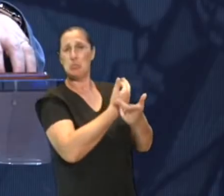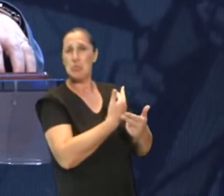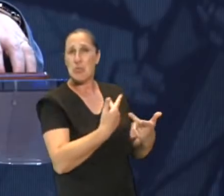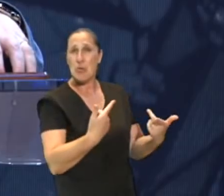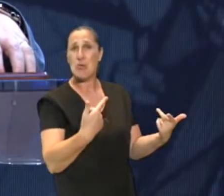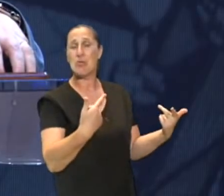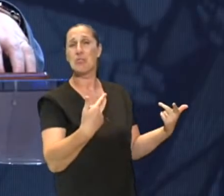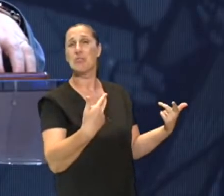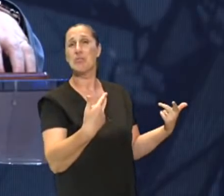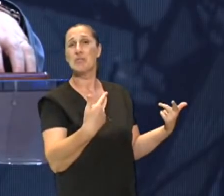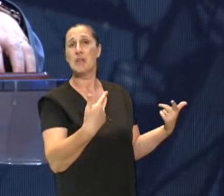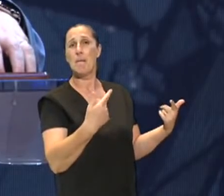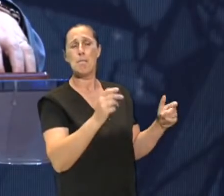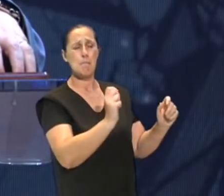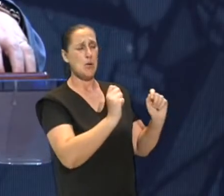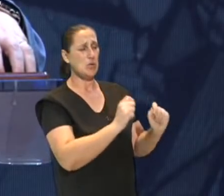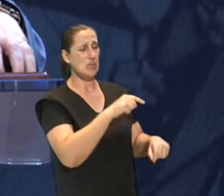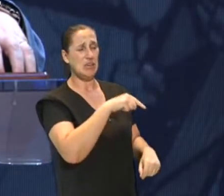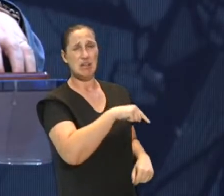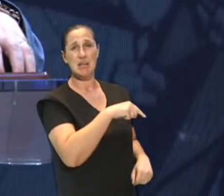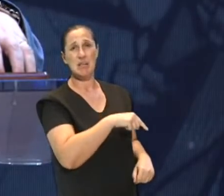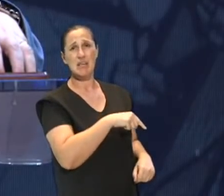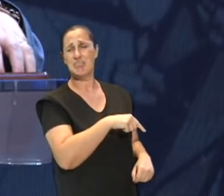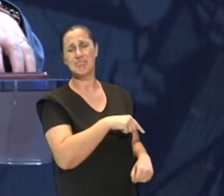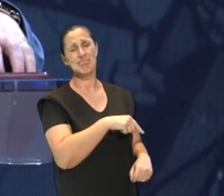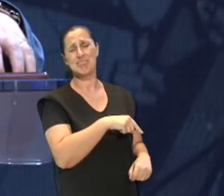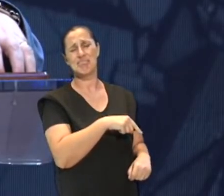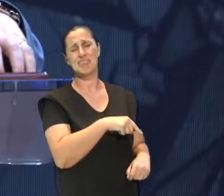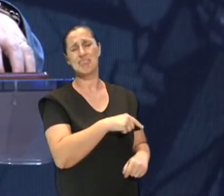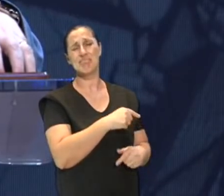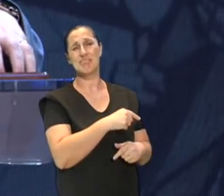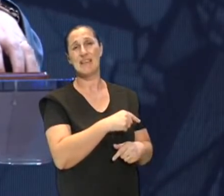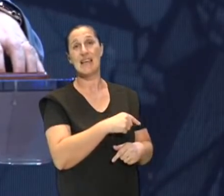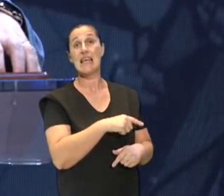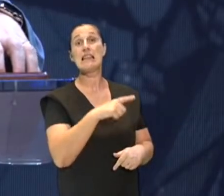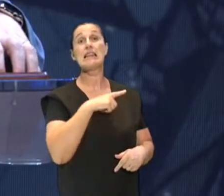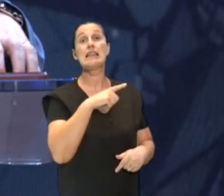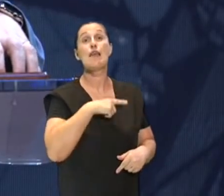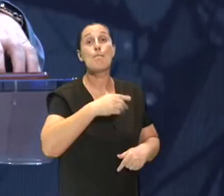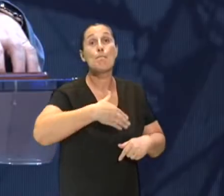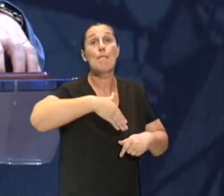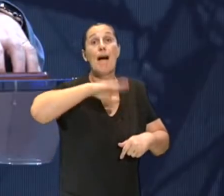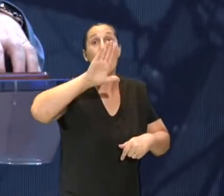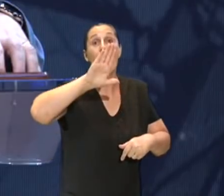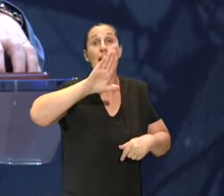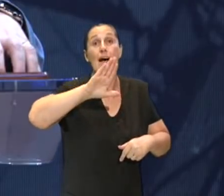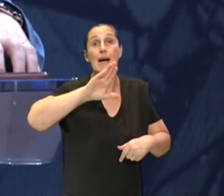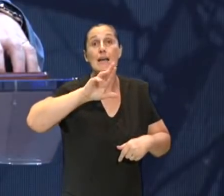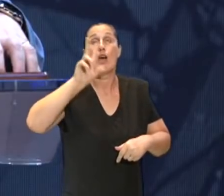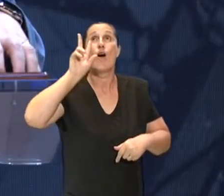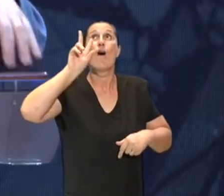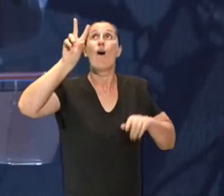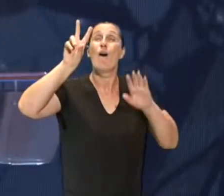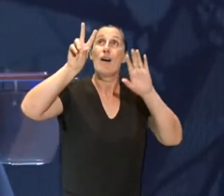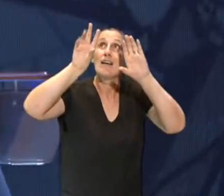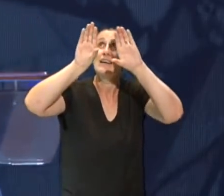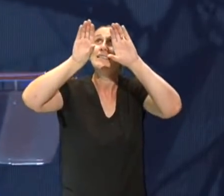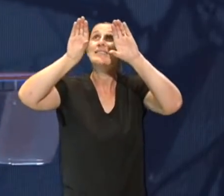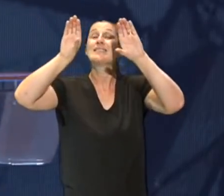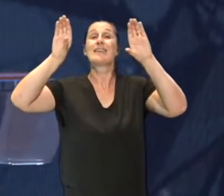suprassumo da sua história. Tem mais, olha adiante, olha para